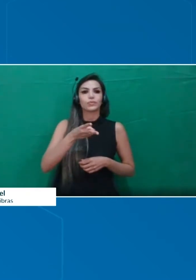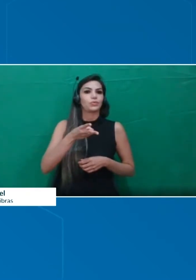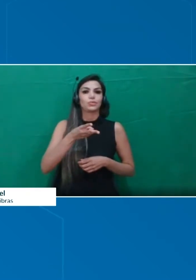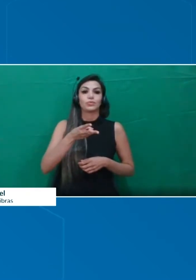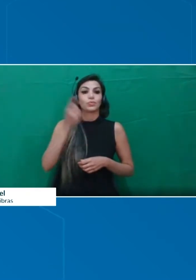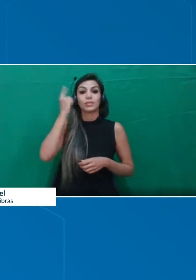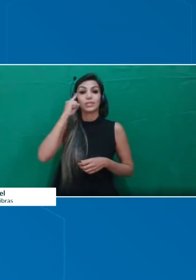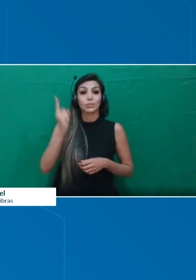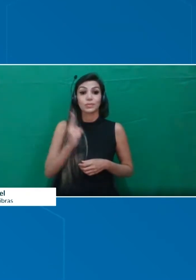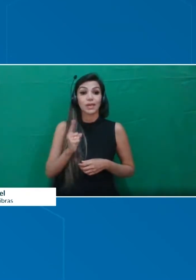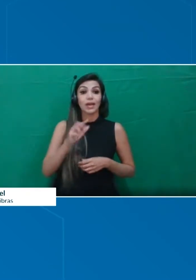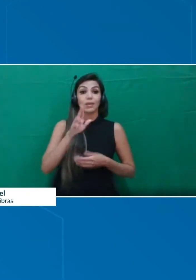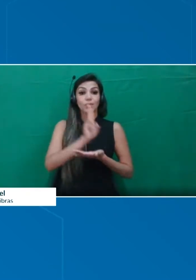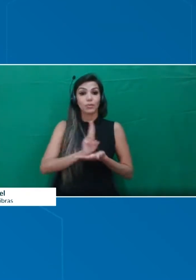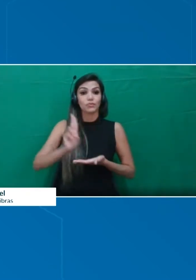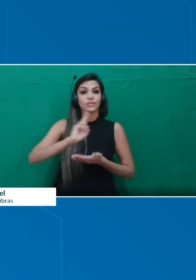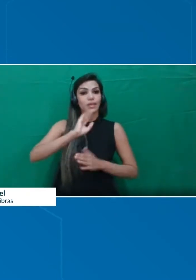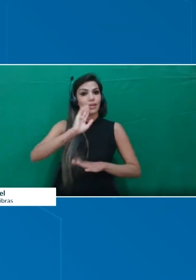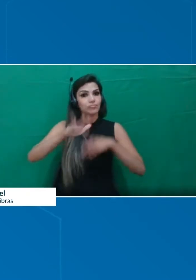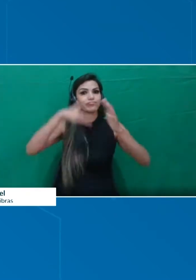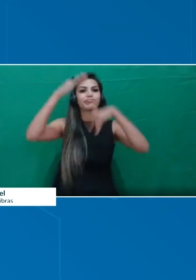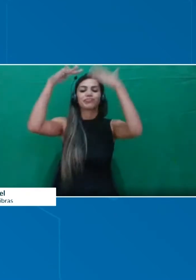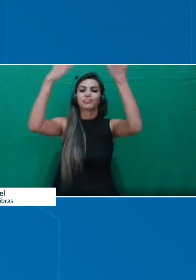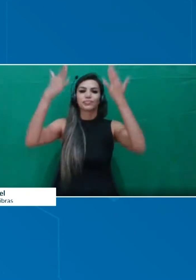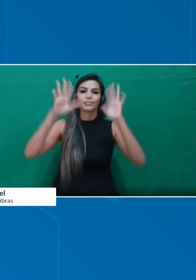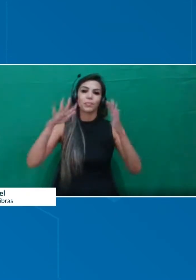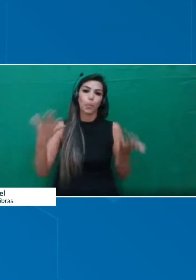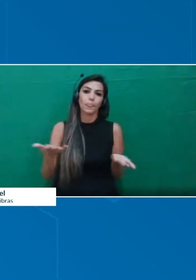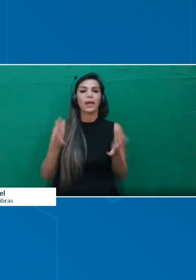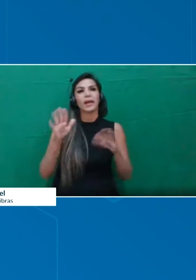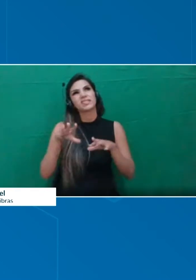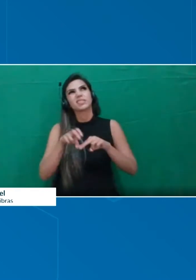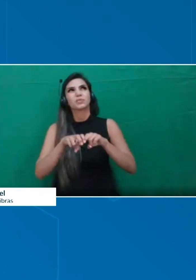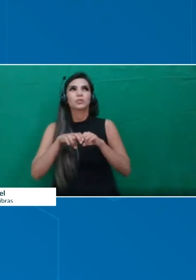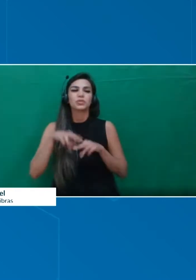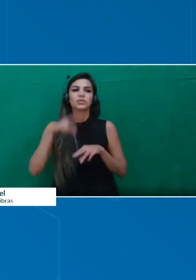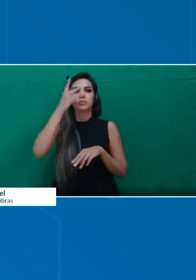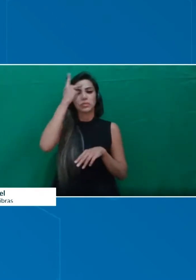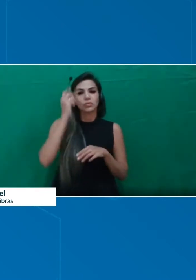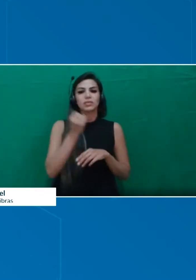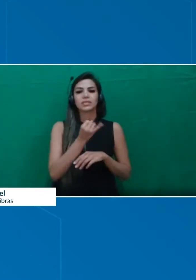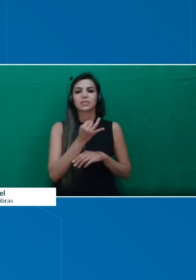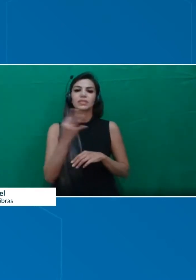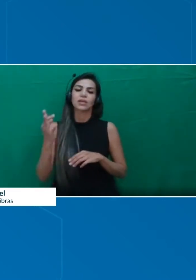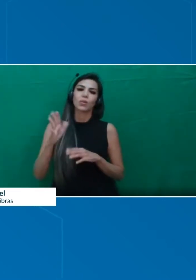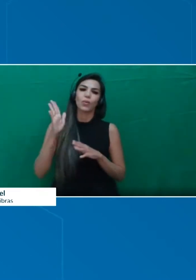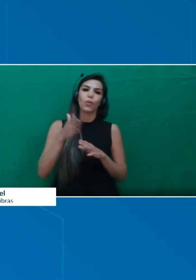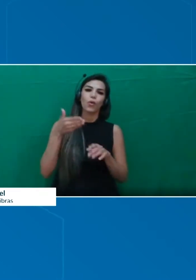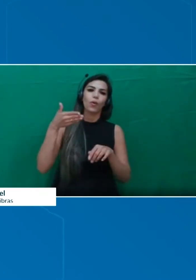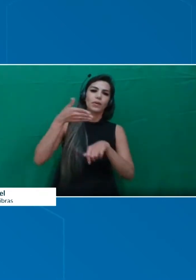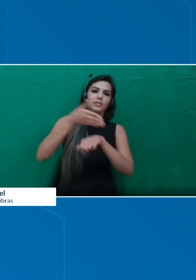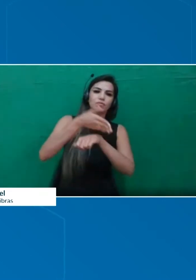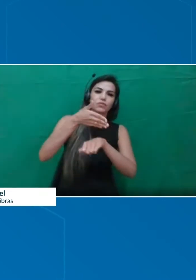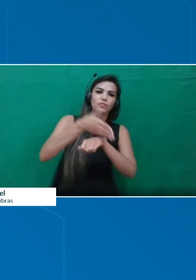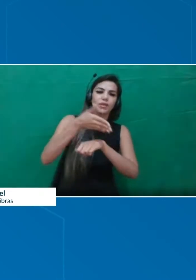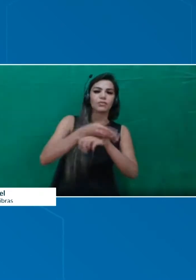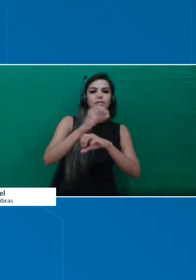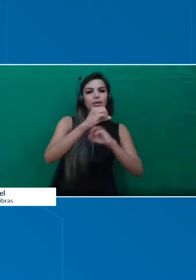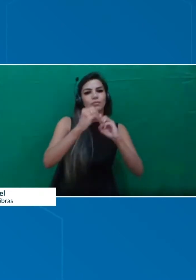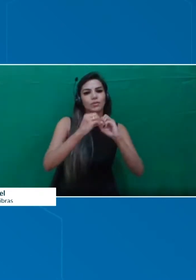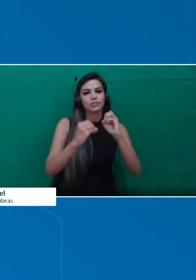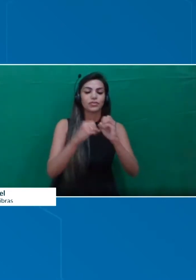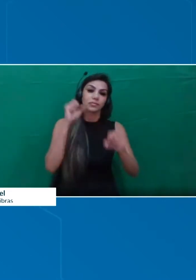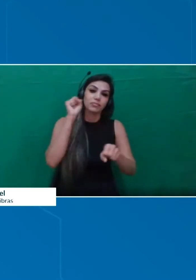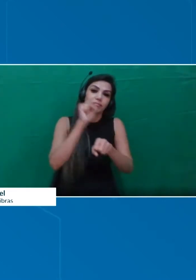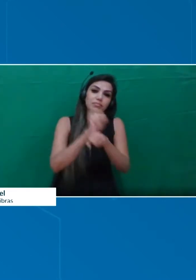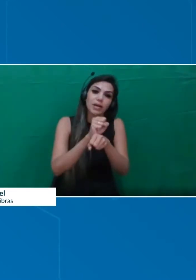pessoas, por algum motivo, né, pelo trabalho e por tudo mais, se distanciaram. Então, de alguma forma,